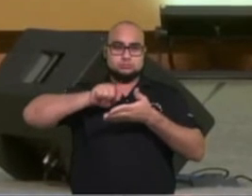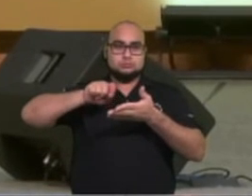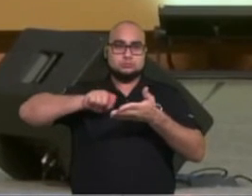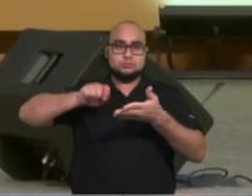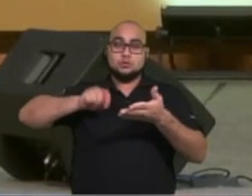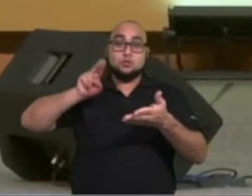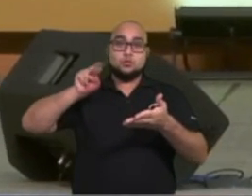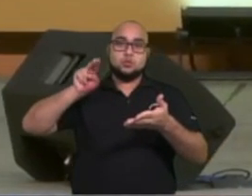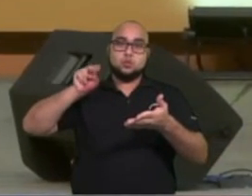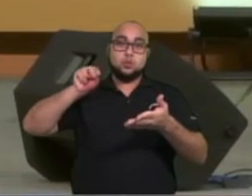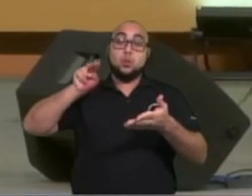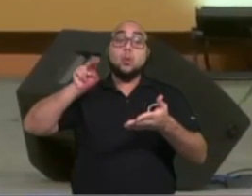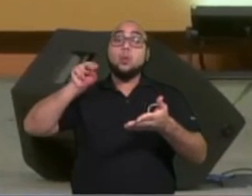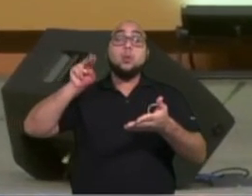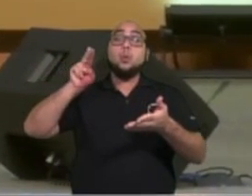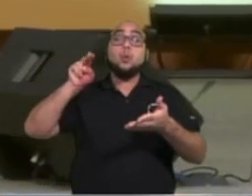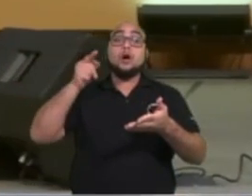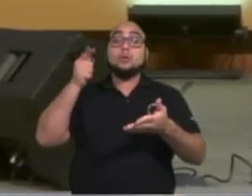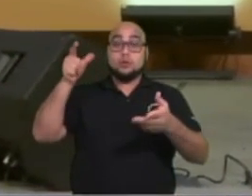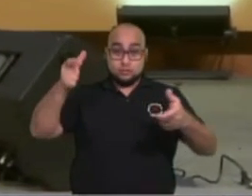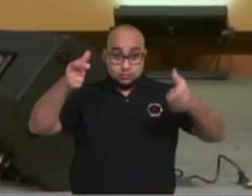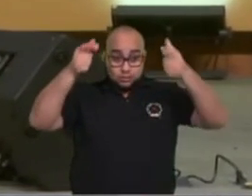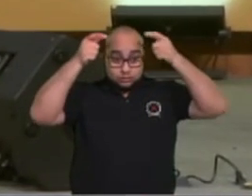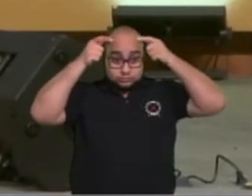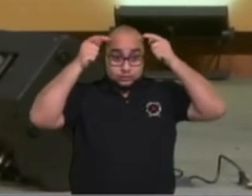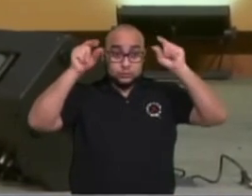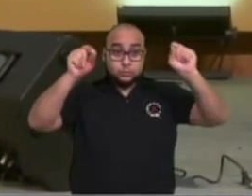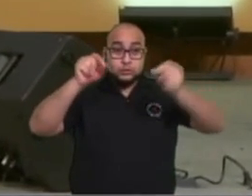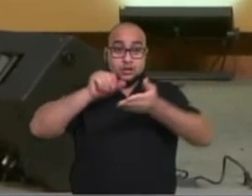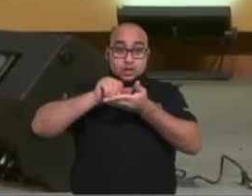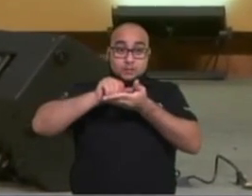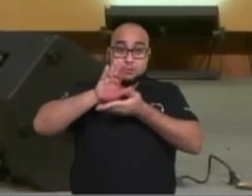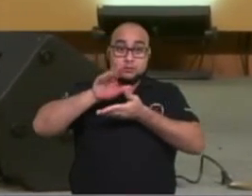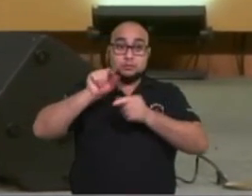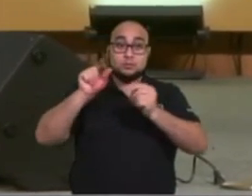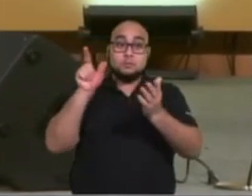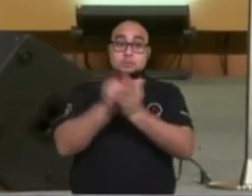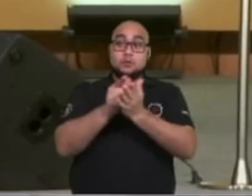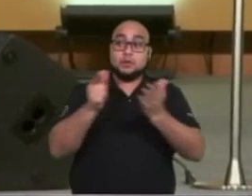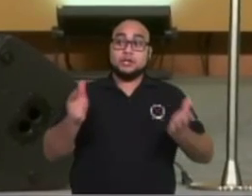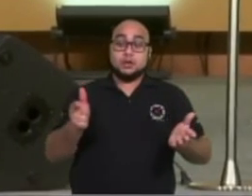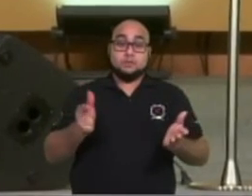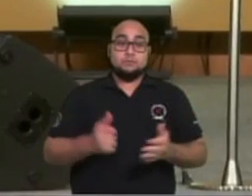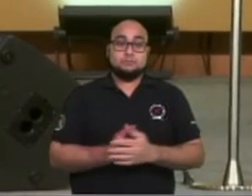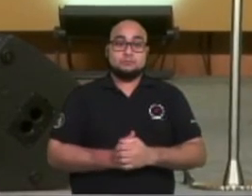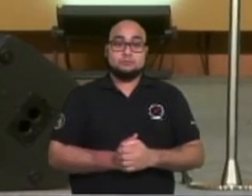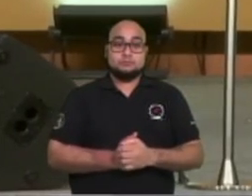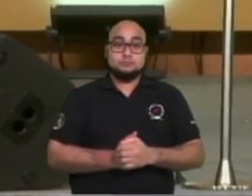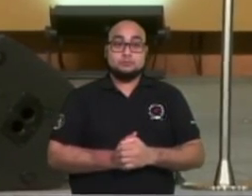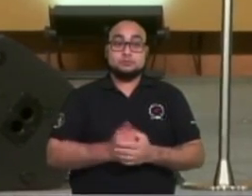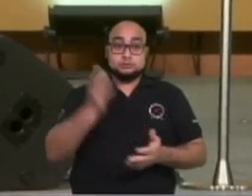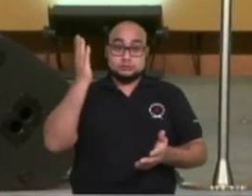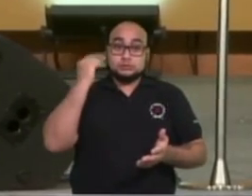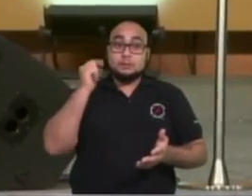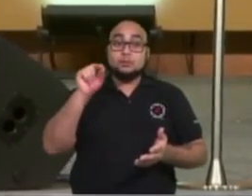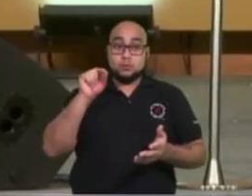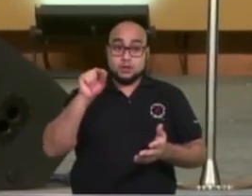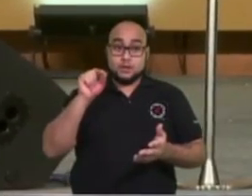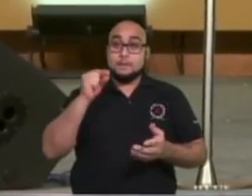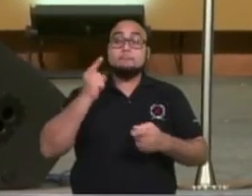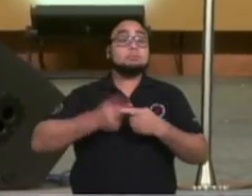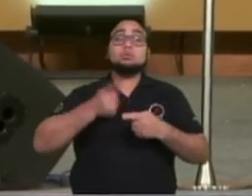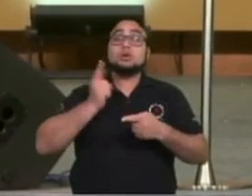Olá você sabia que o ao Disney foi demitido de um jornal e sabe qual foi a causa da demissão